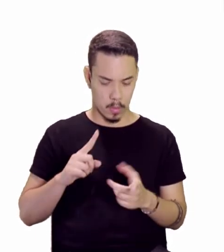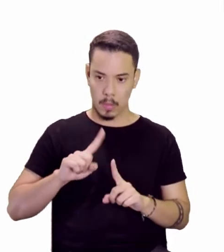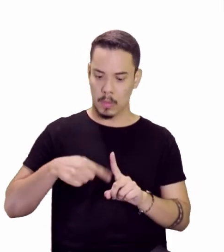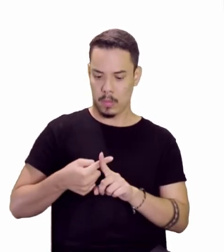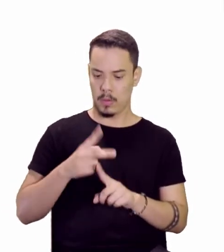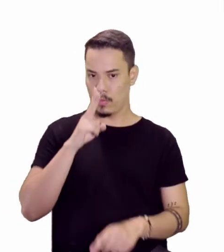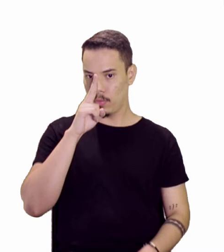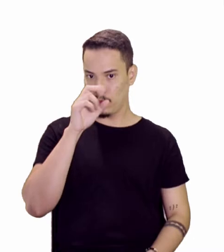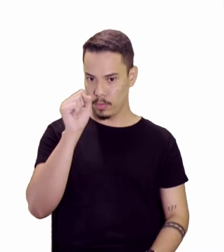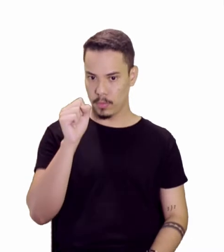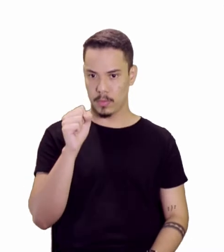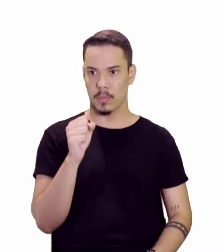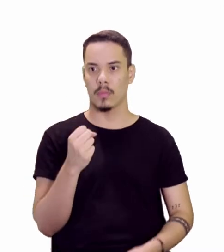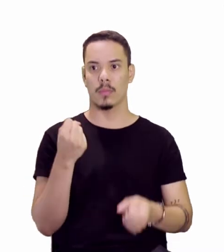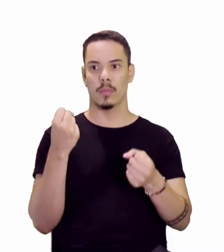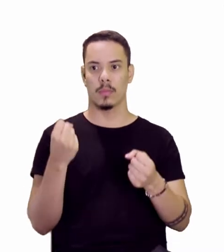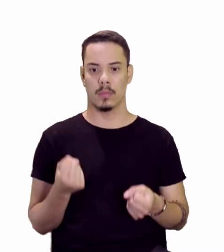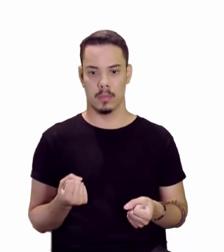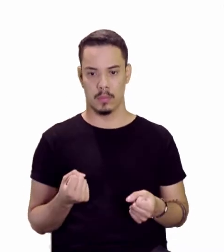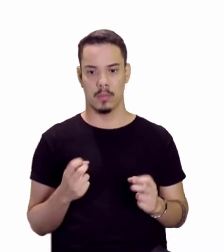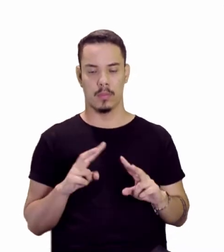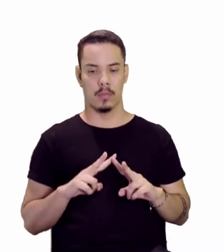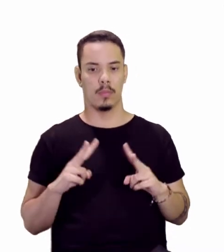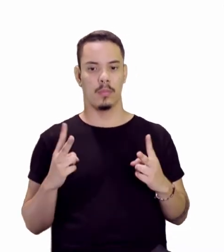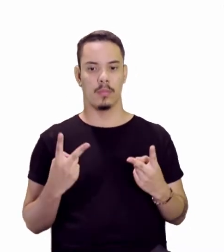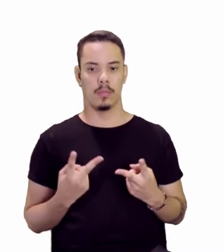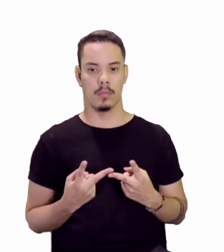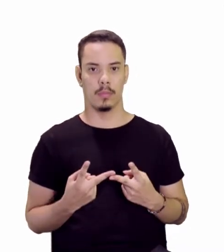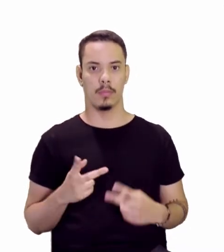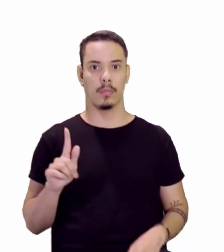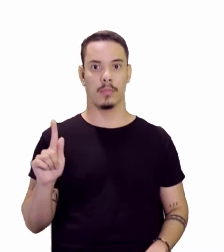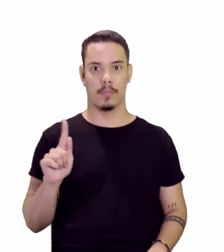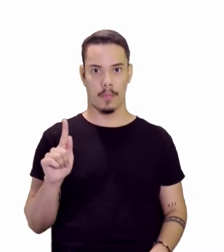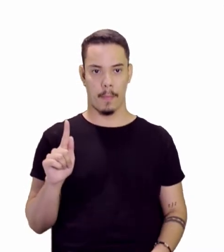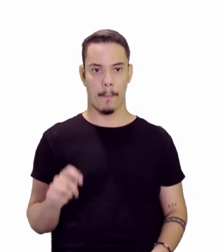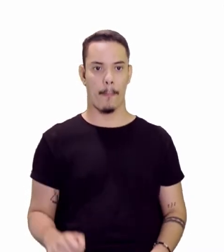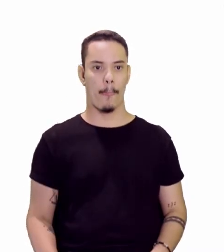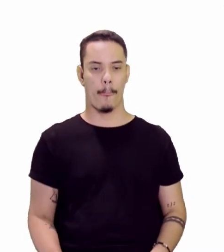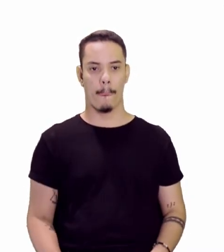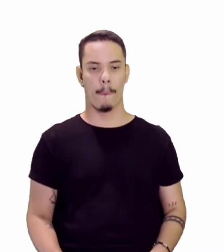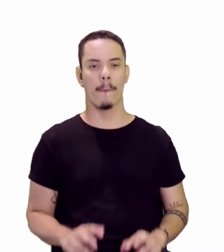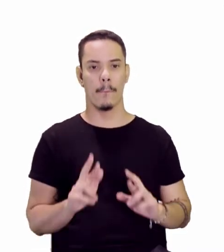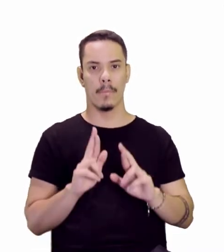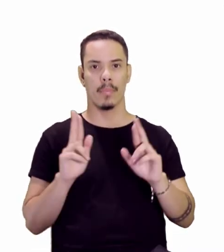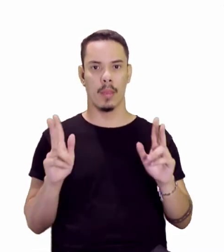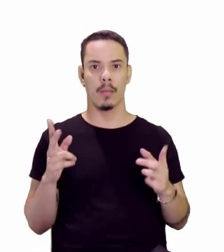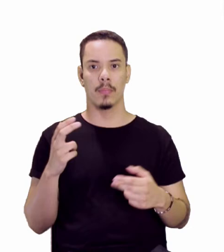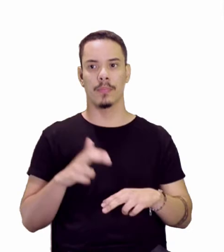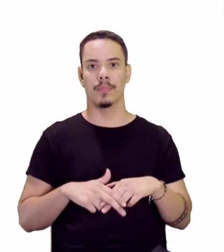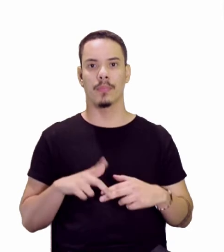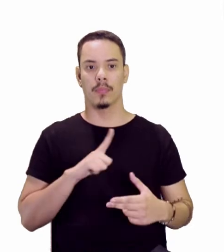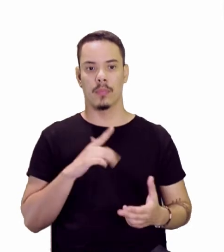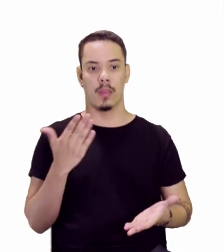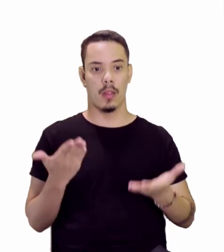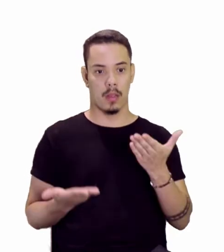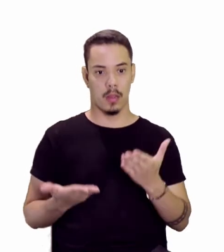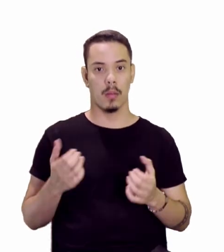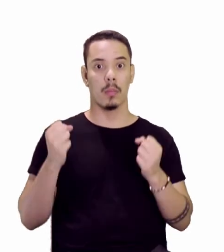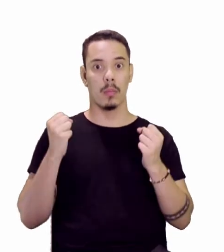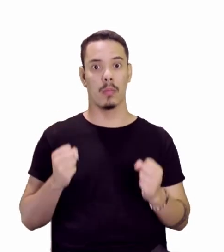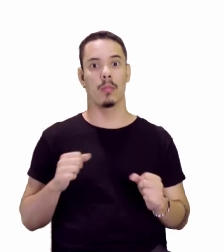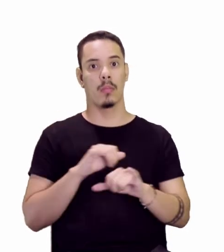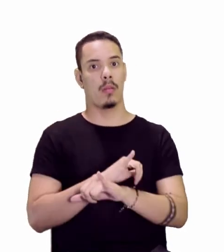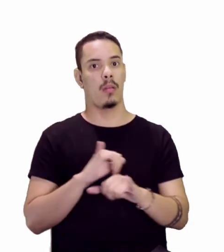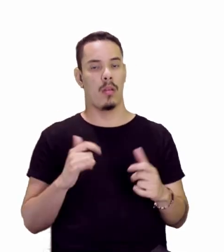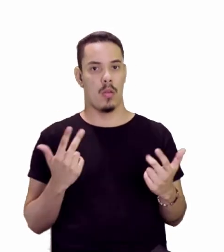peso dele, a densidade dele, corpo, o volume do corpo e o valor de G. Então, tem essa diferença. Se estiver em equilíbrio, eu posso dizer que eles são iguais, eu